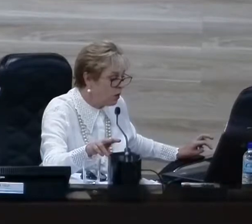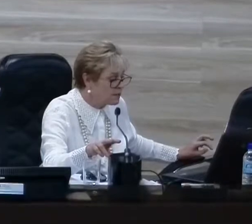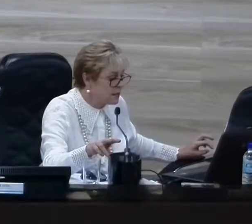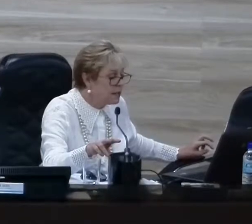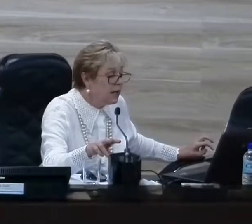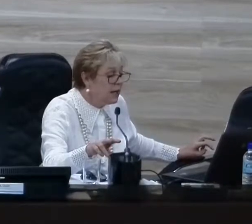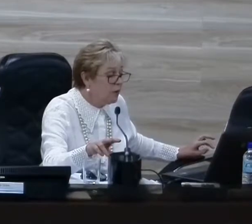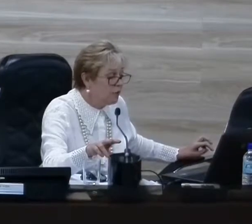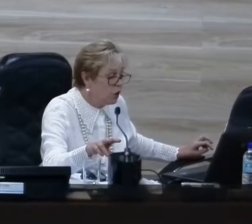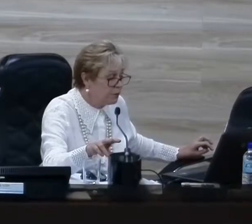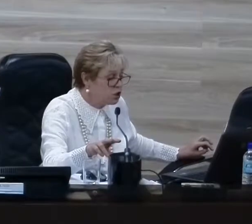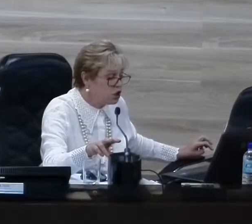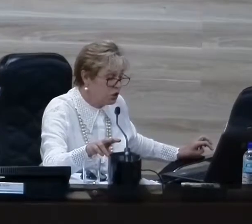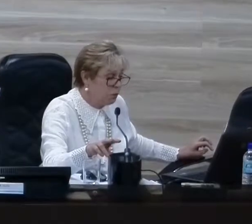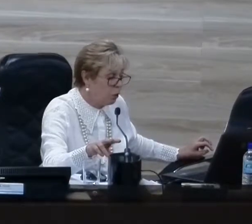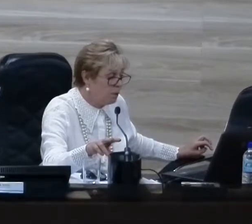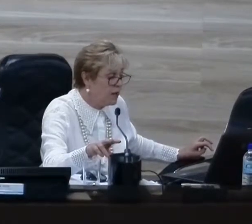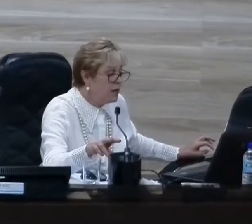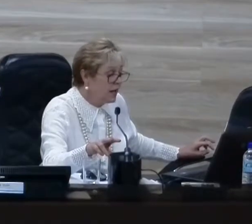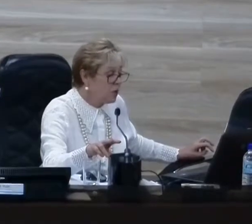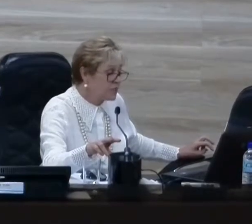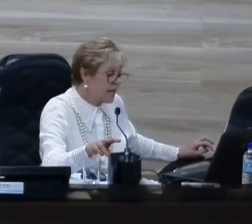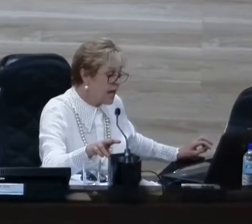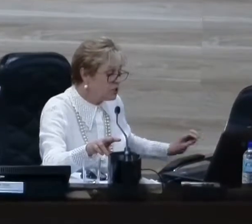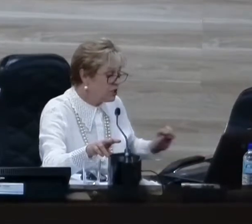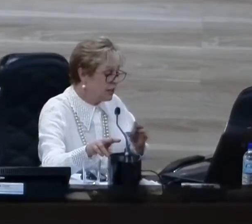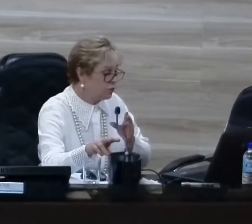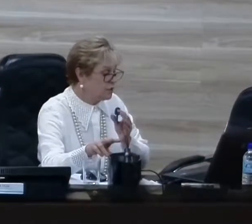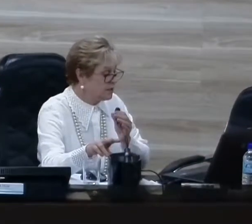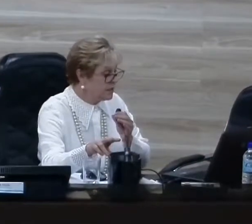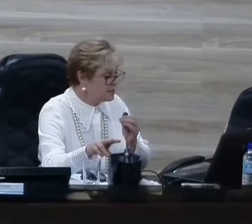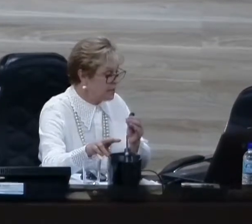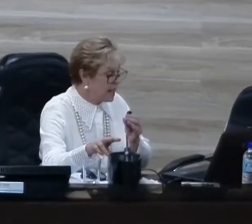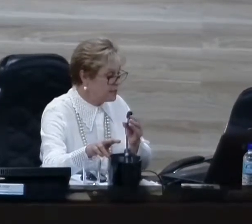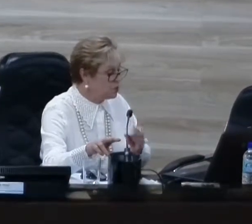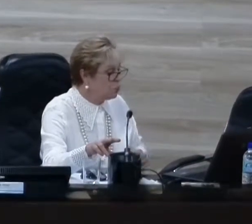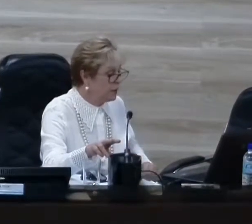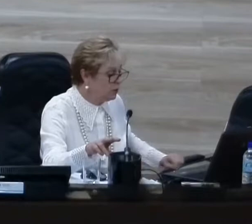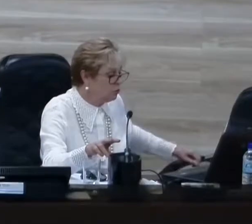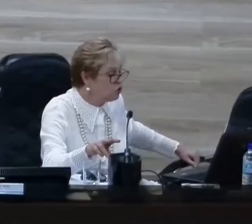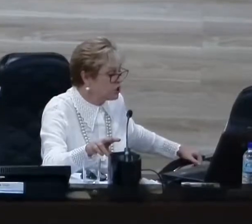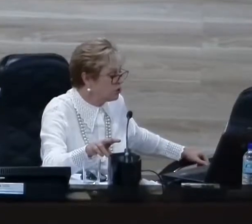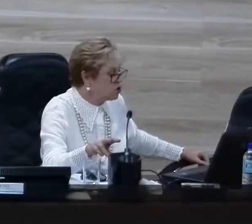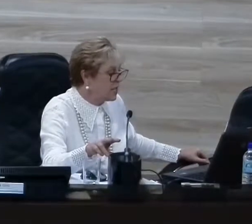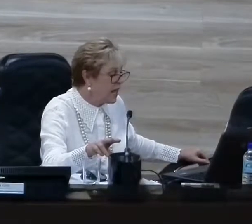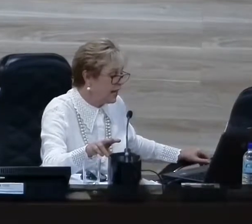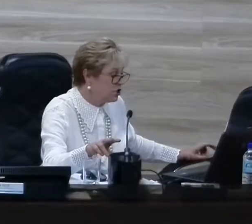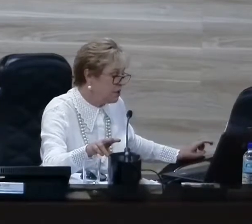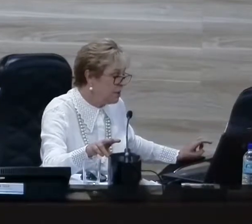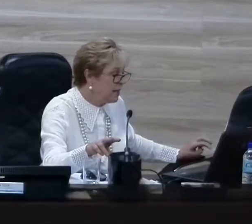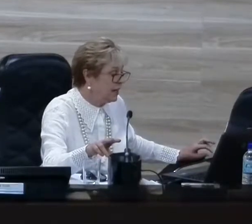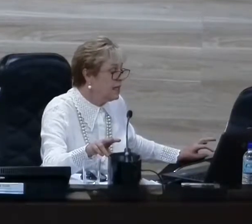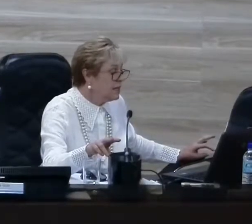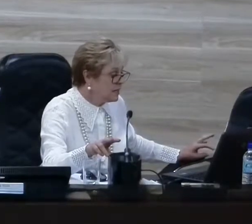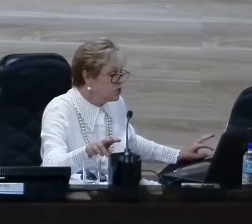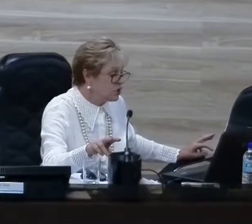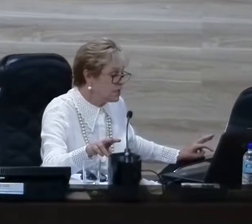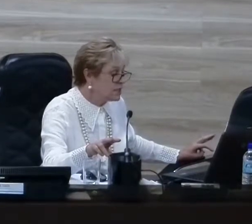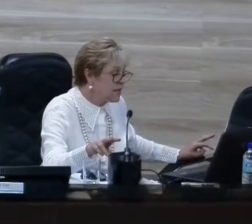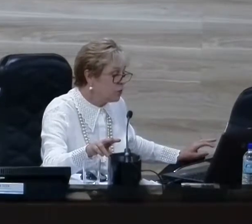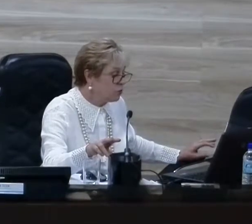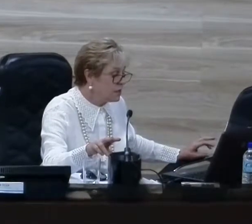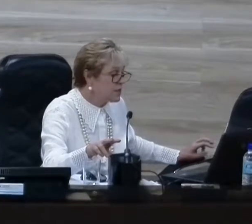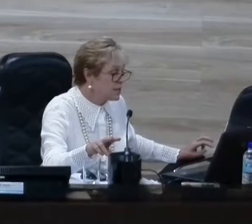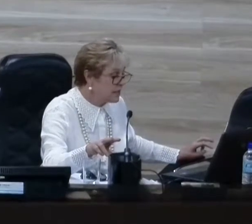Almeida Rosa, na forma de diploma aos atiradores destaques do ano do tiro de guerra de Limeira,